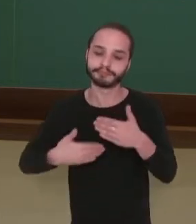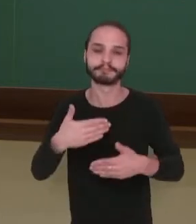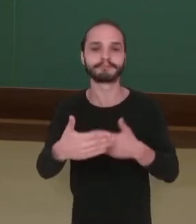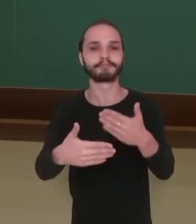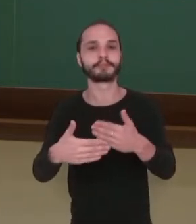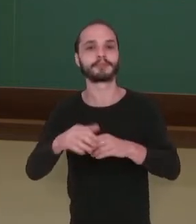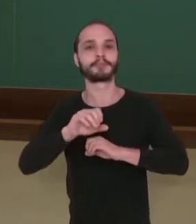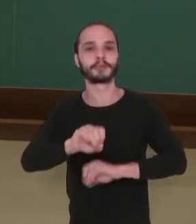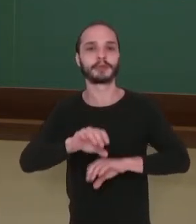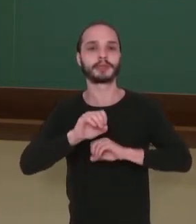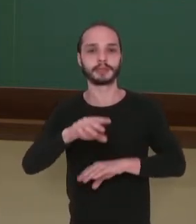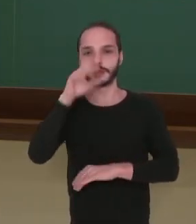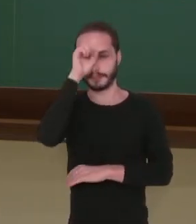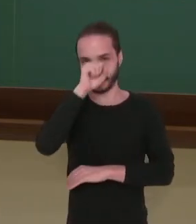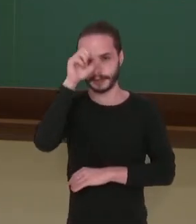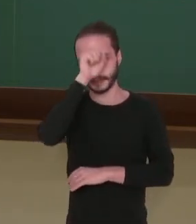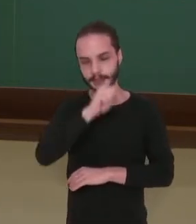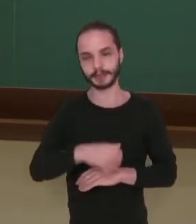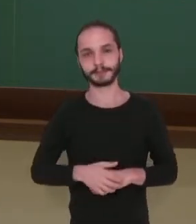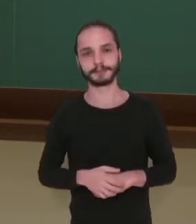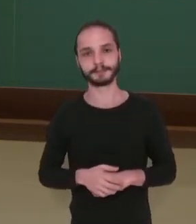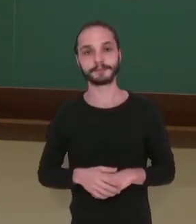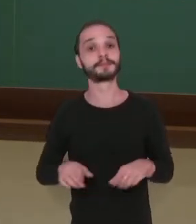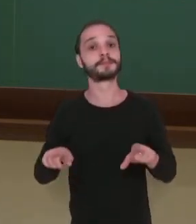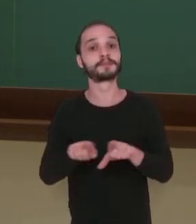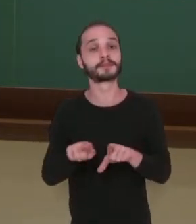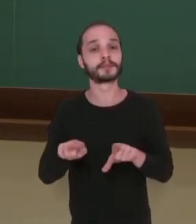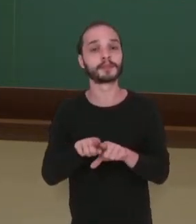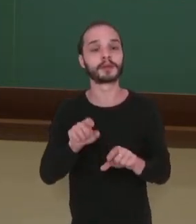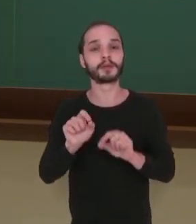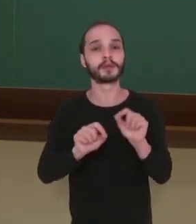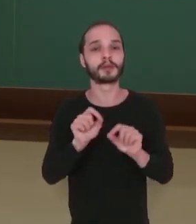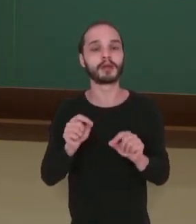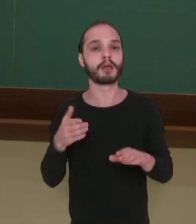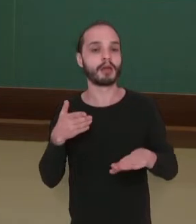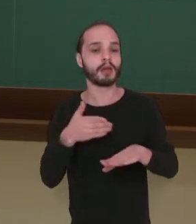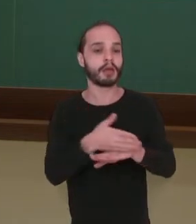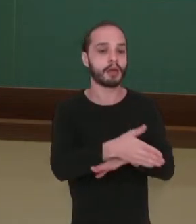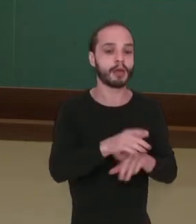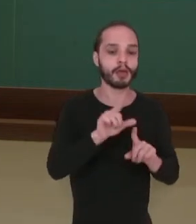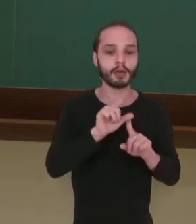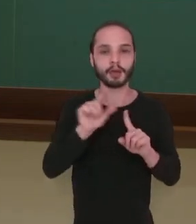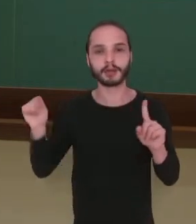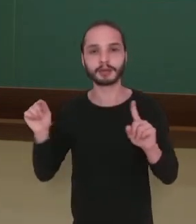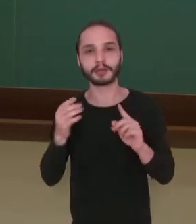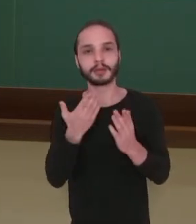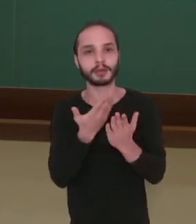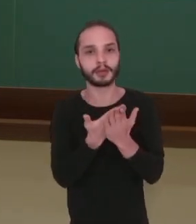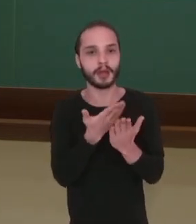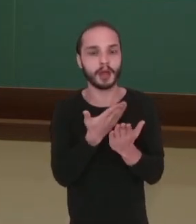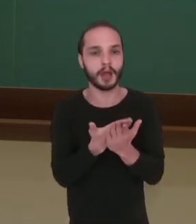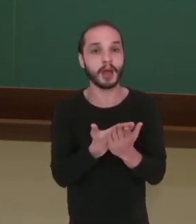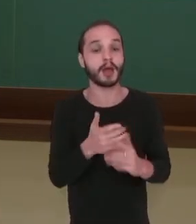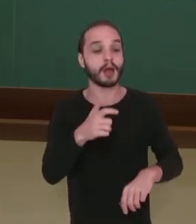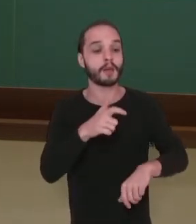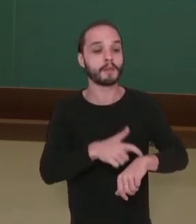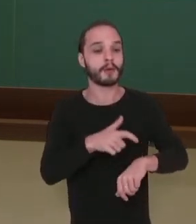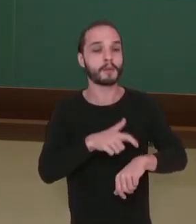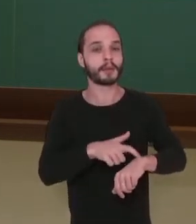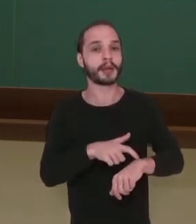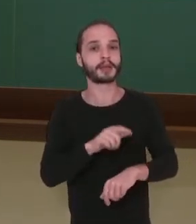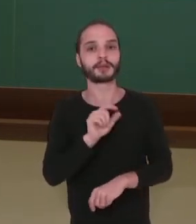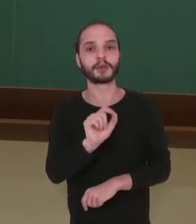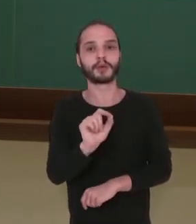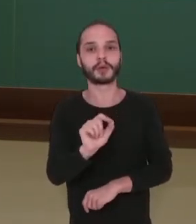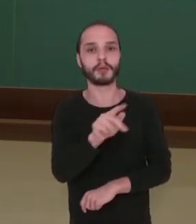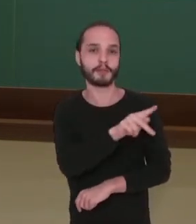de ensino e aprendizagem. Também, entrar e sair da aula durante a aula sem a prévia autorização do